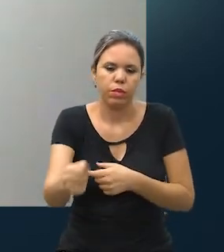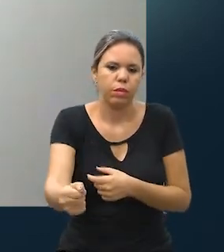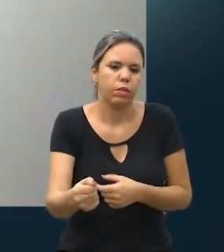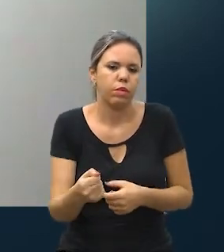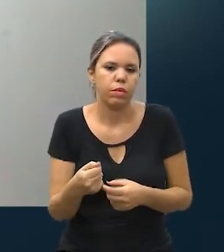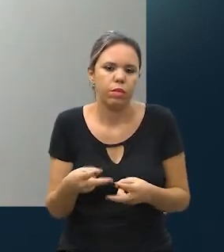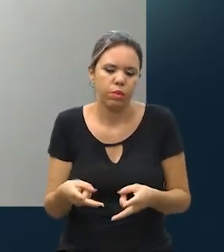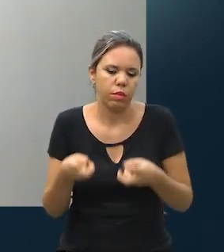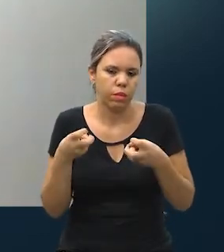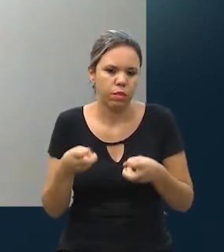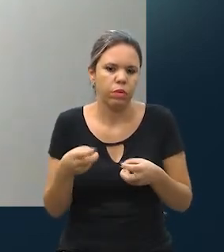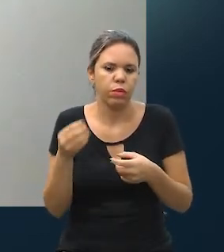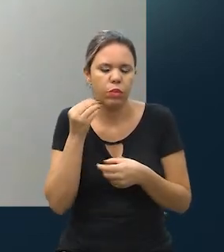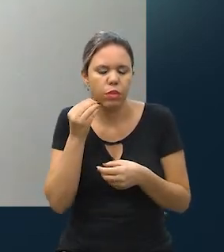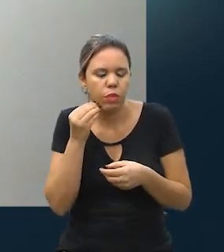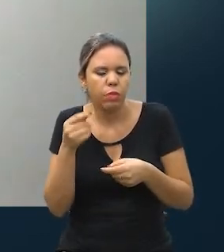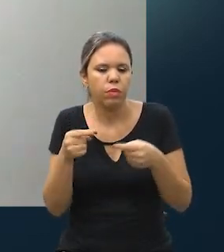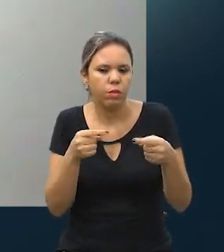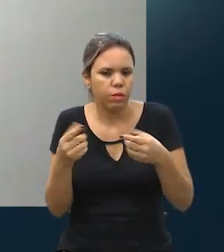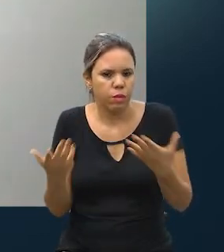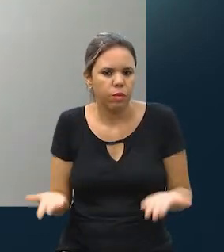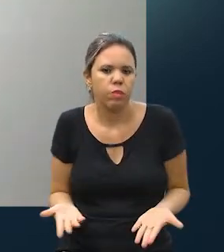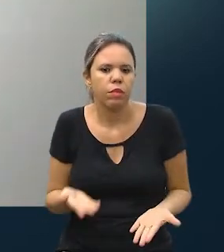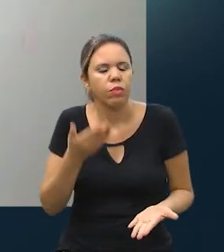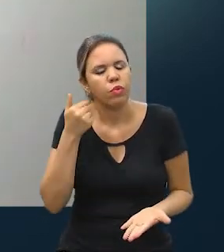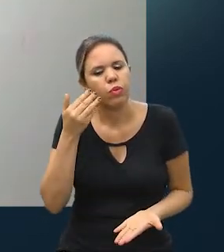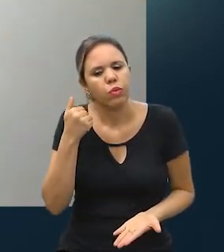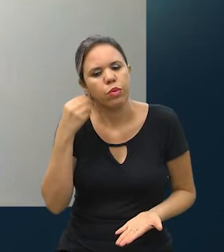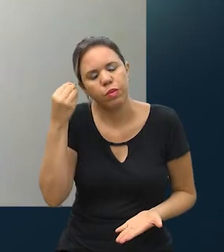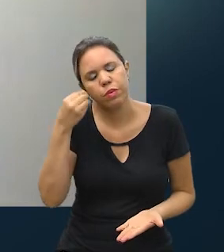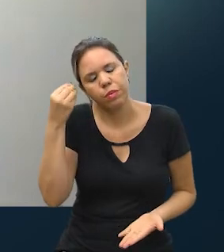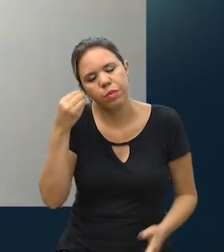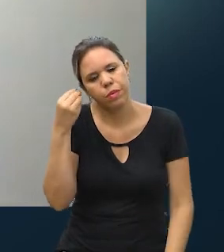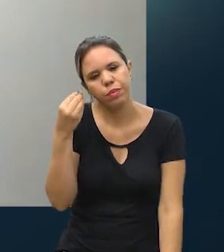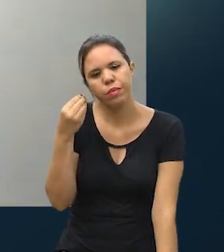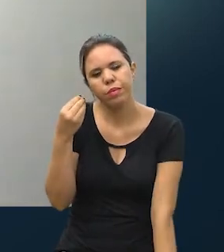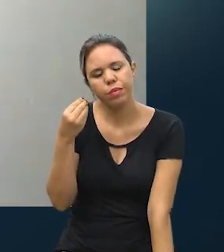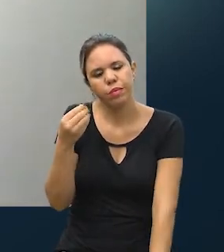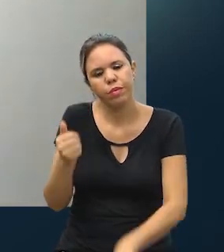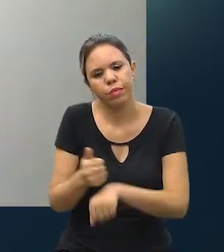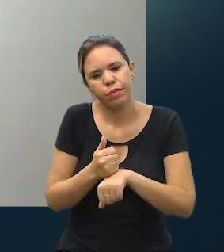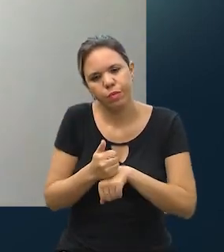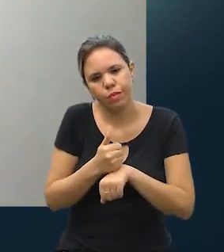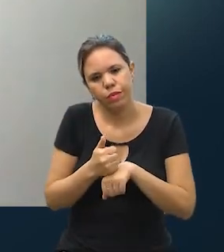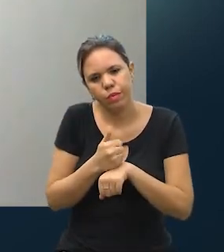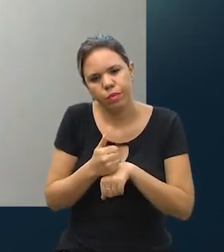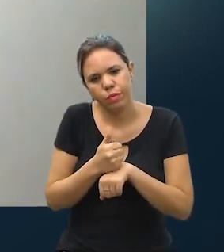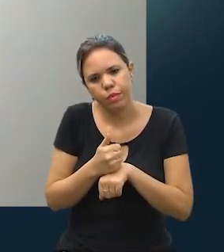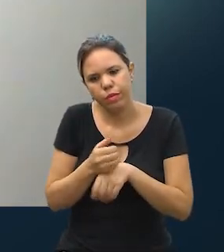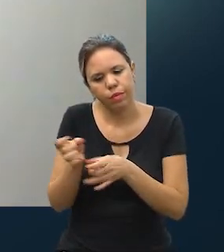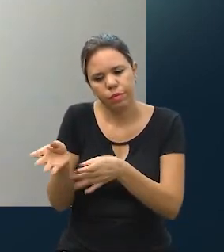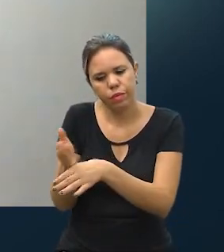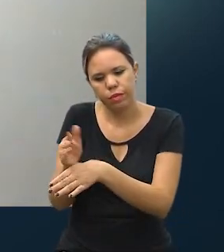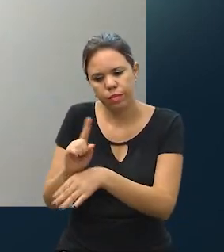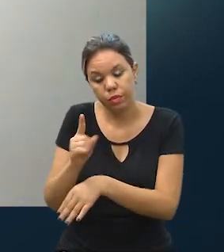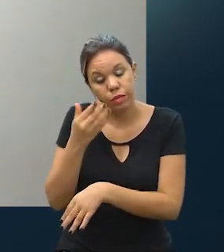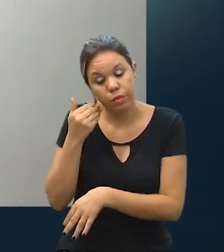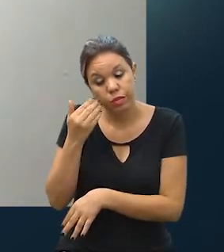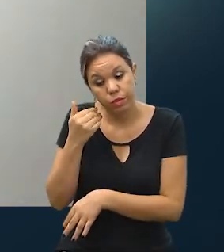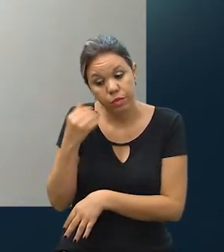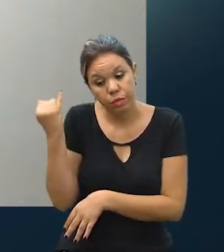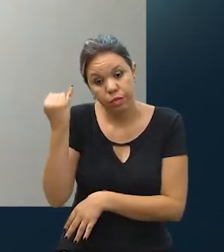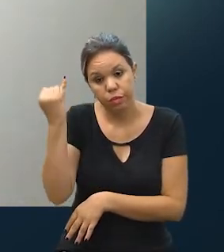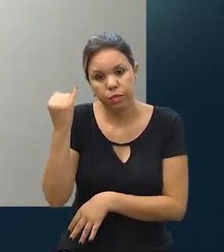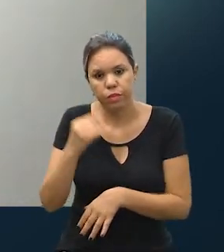Olhar o mercado, ver as oportunidades, aproveitar a sua experiência profissional, não joga fora, aproveita, isso é